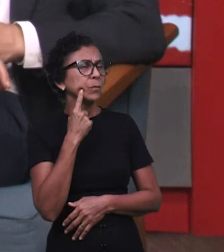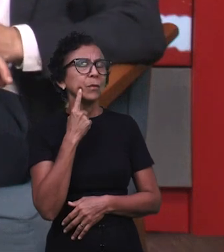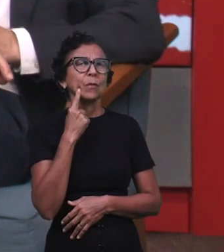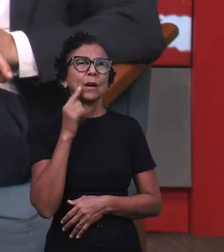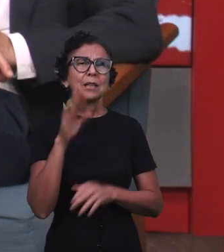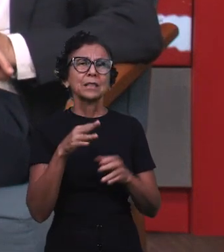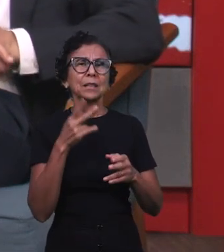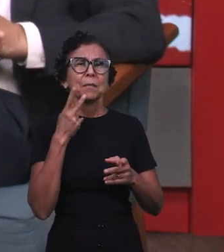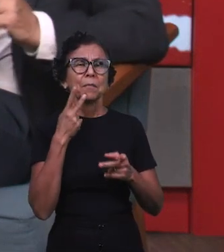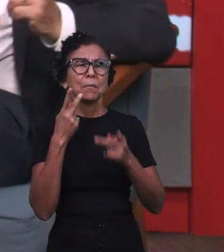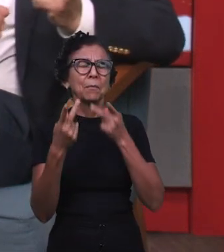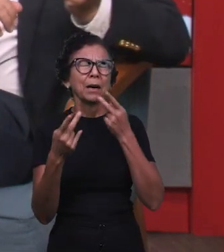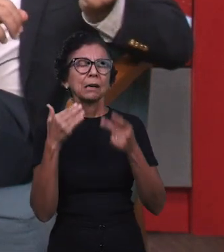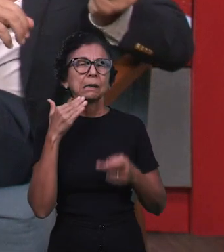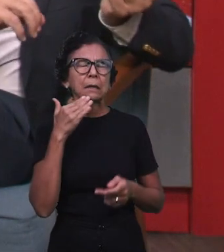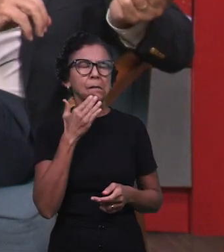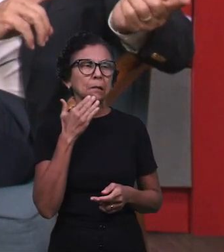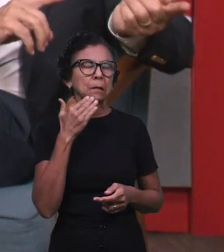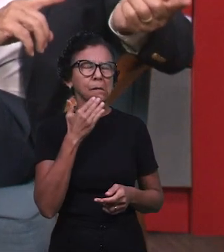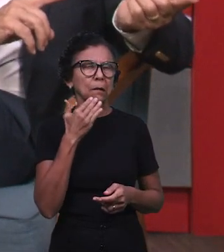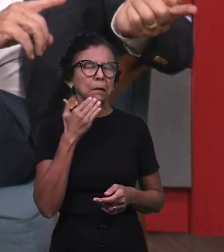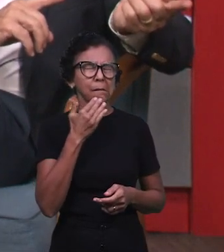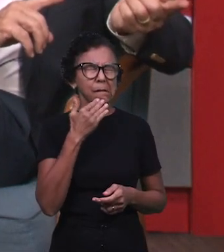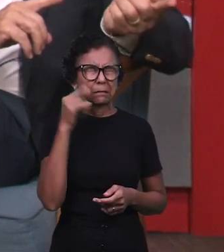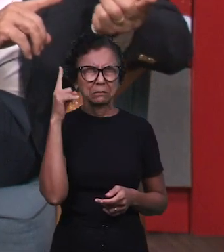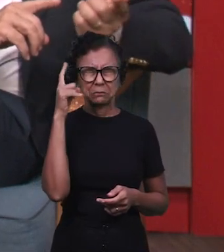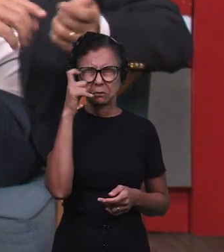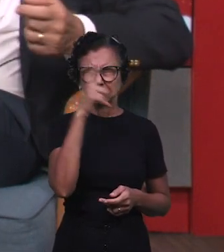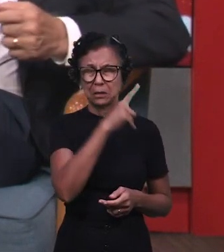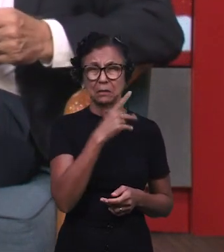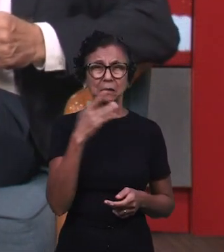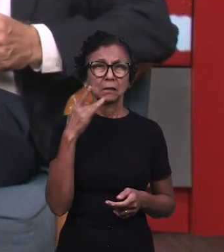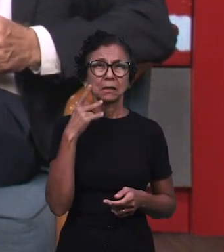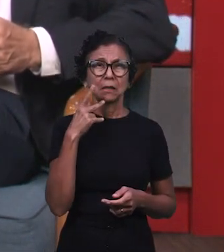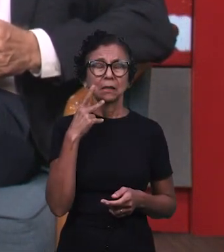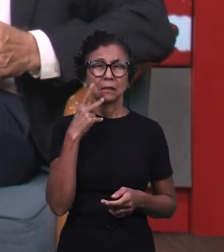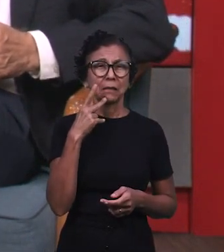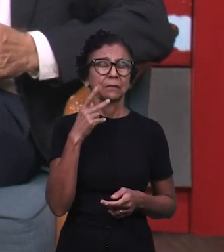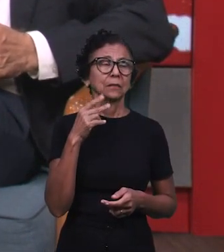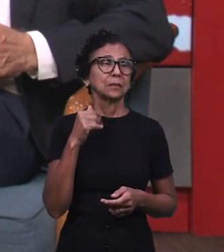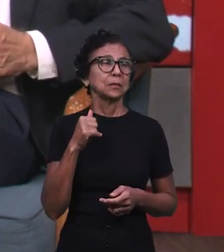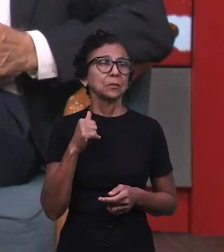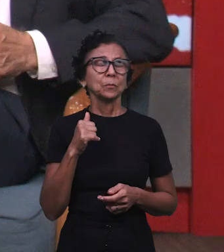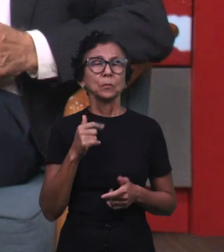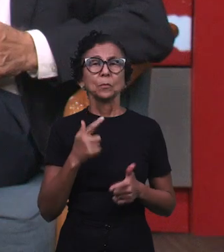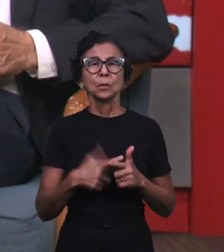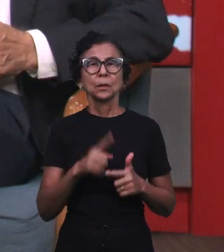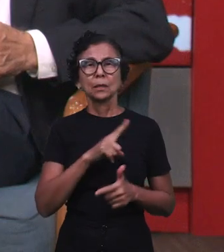muita dificuldade. Mas por que ele falava com muita dificuldade? Porque ele não ouvia.